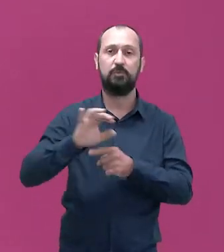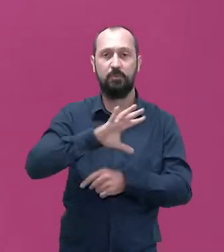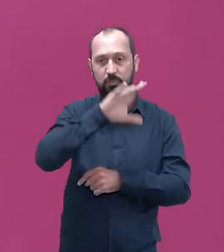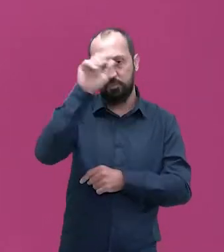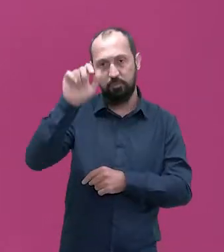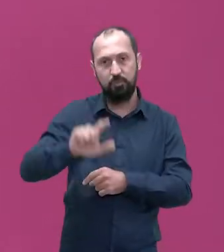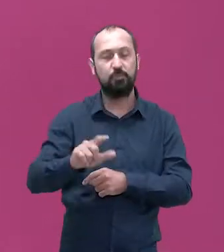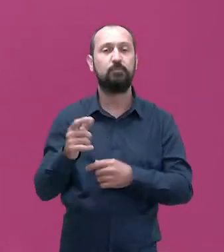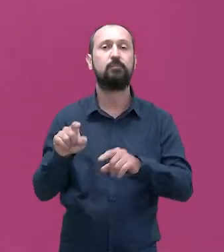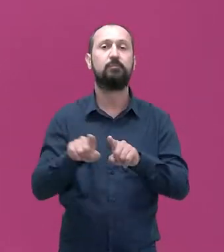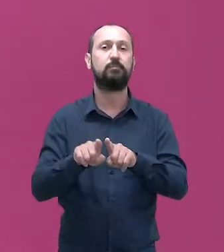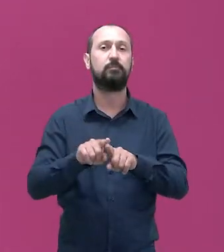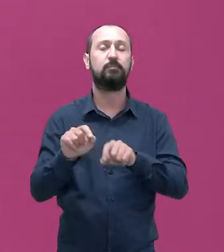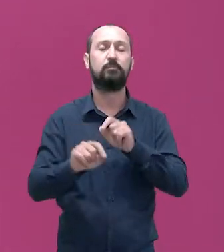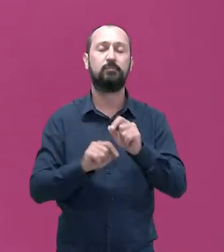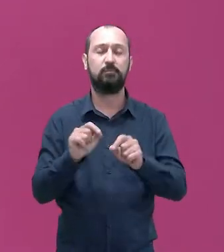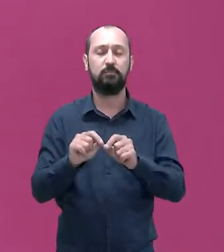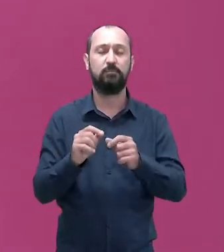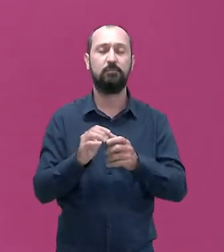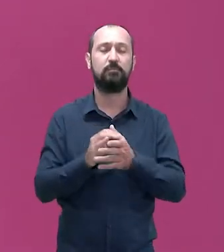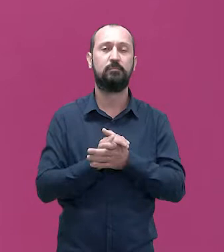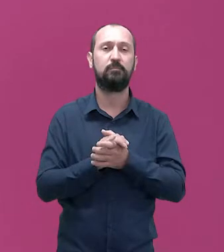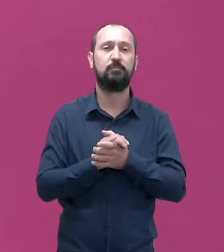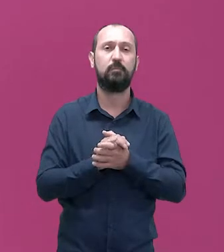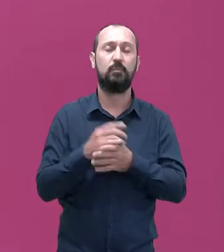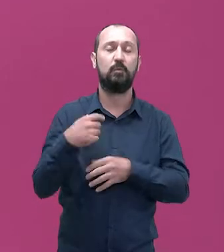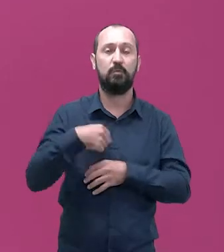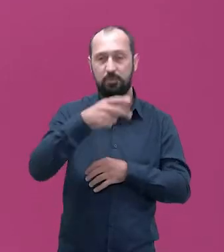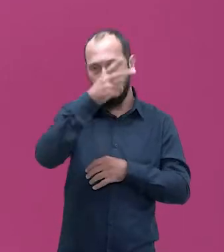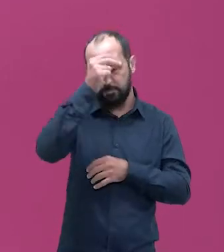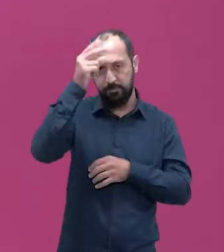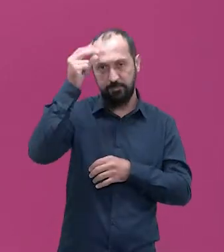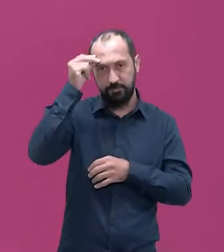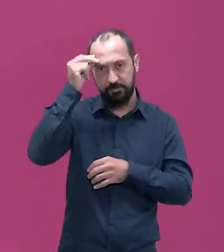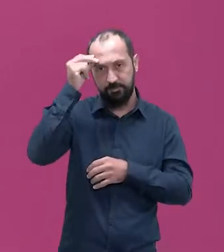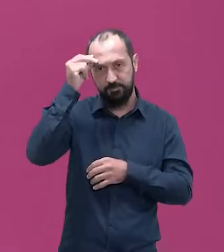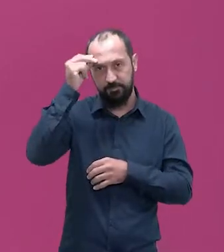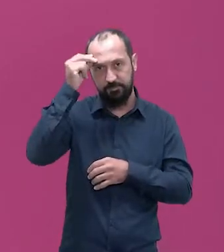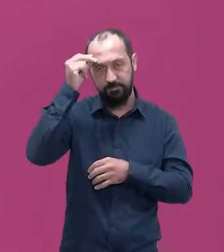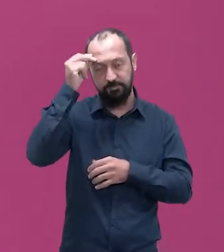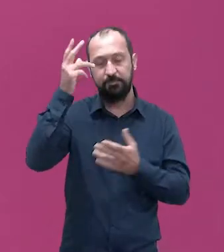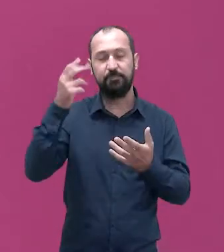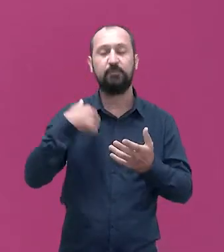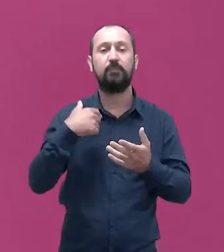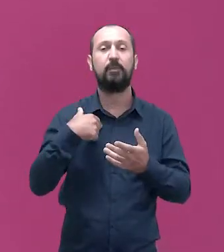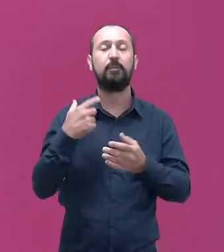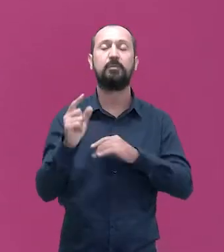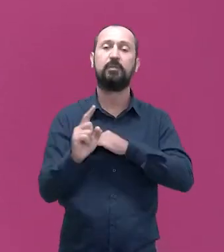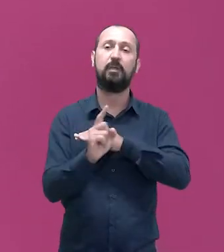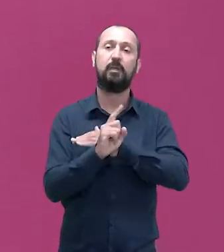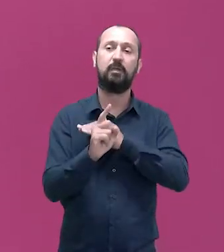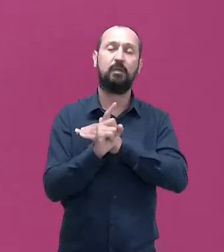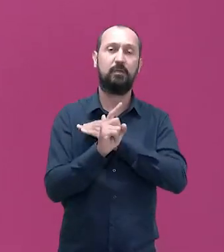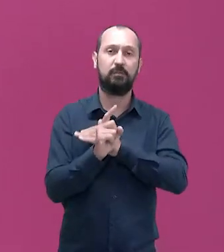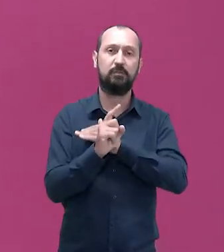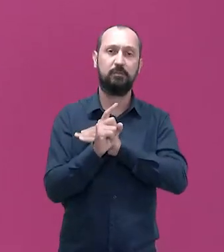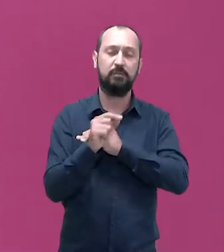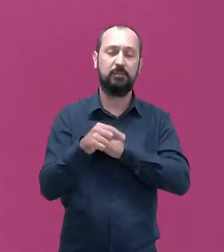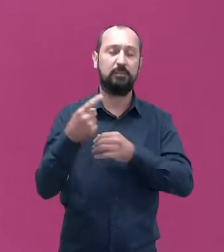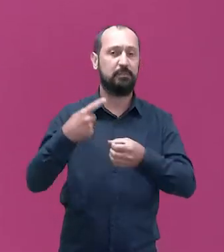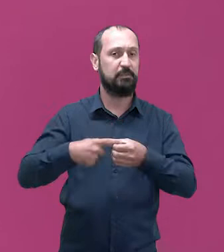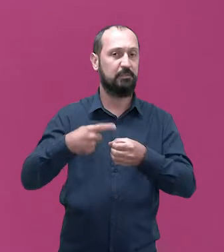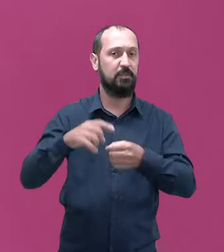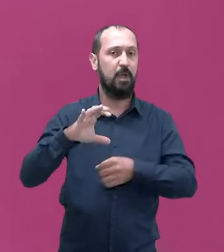do estado do Mato Grosso do Sul e também, né, o nosso prefeito que liberou para a gente poder estar atendendo a